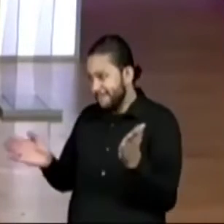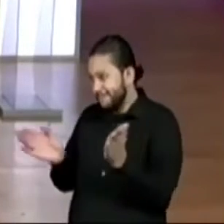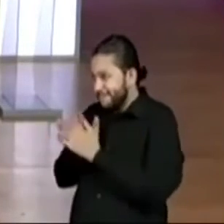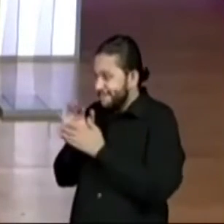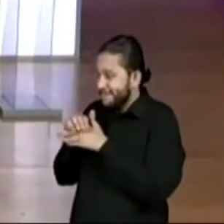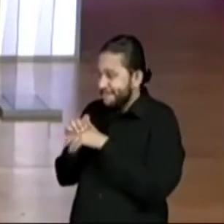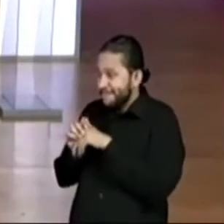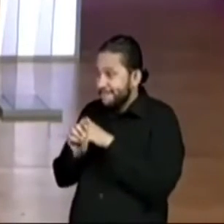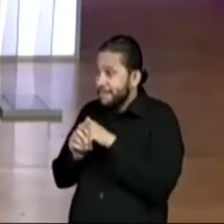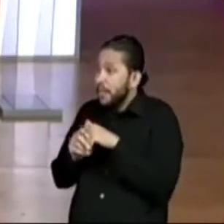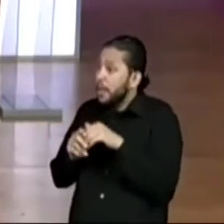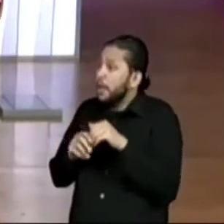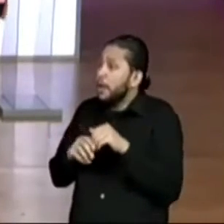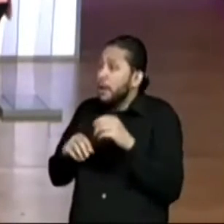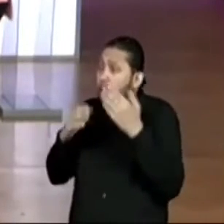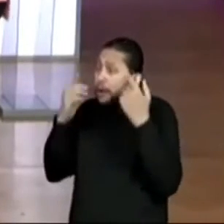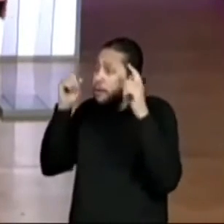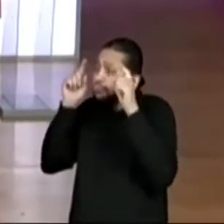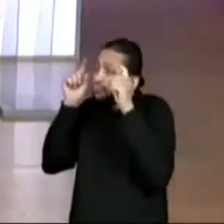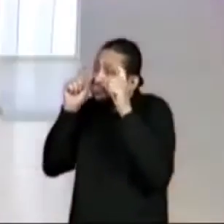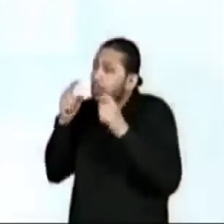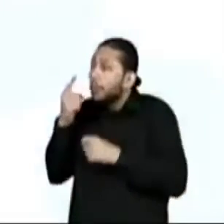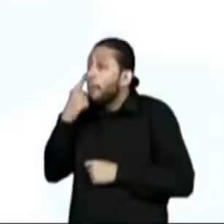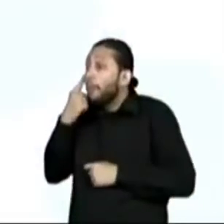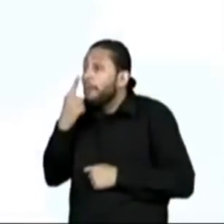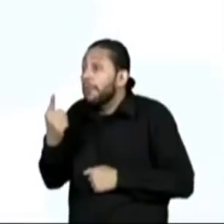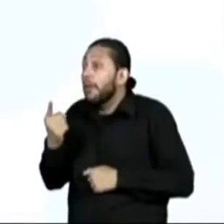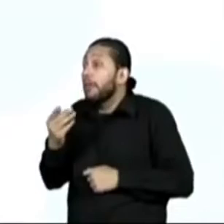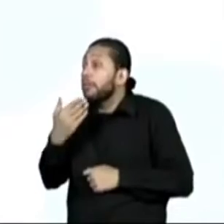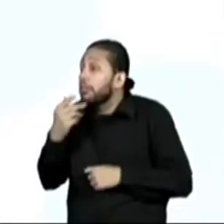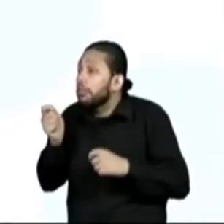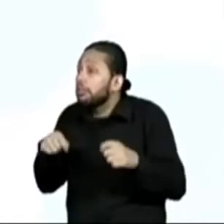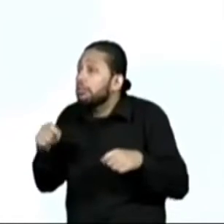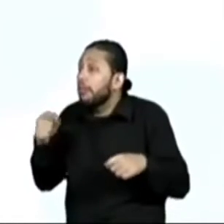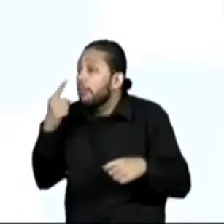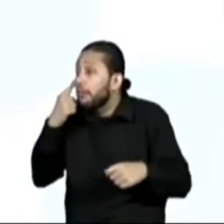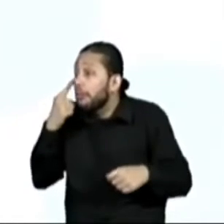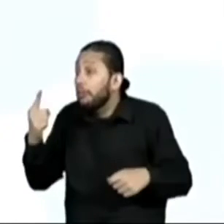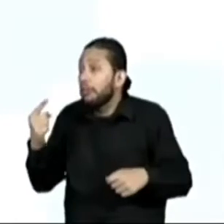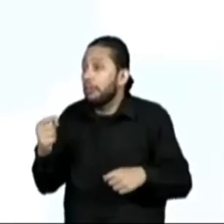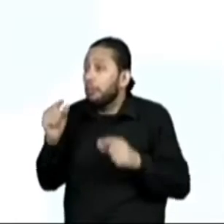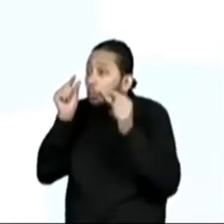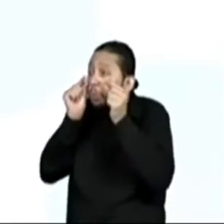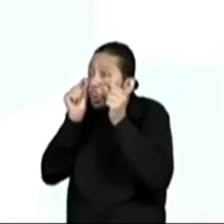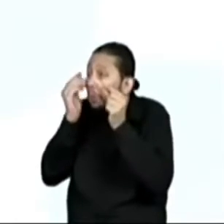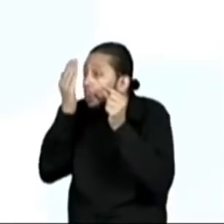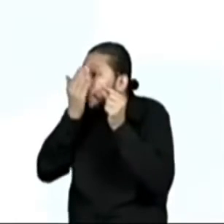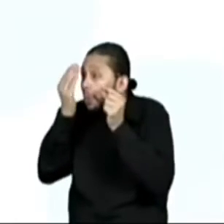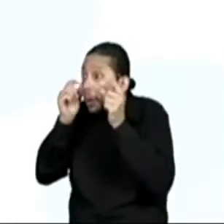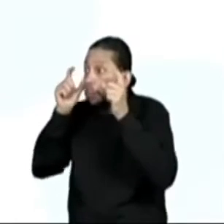ver melhor. Minha netinha. Então, vamos lá.